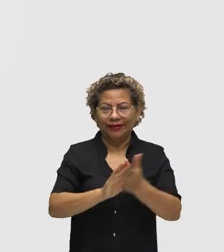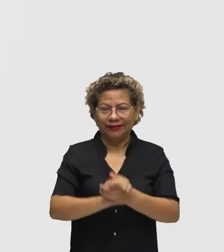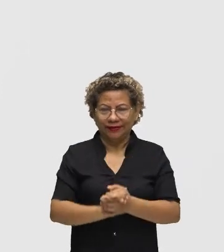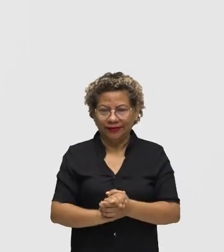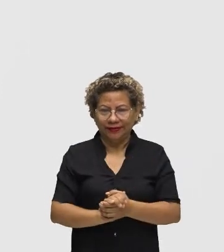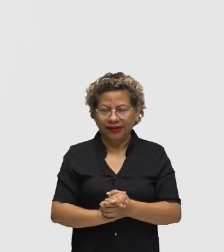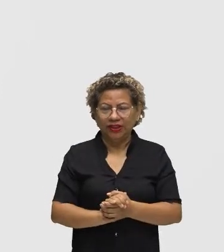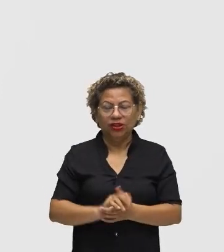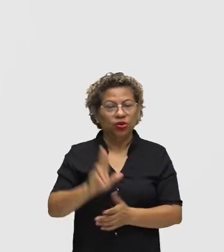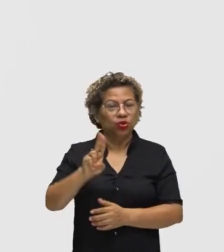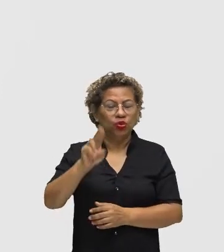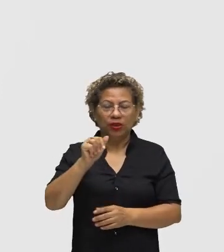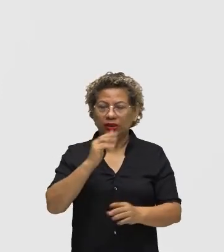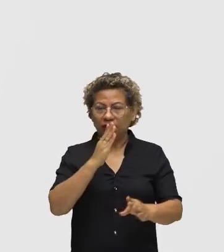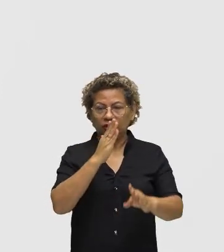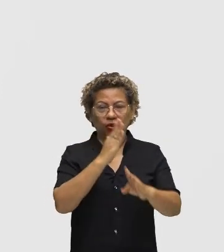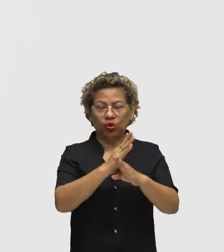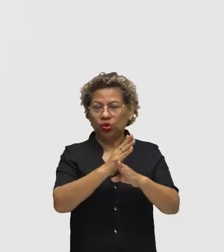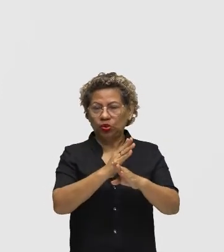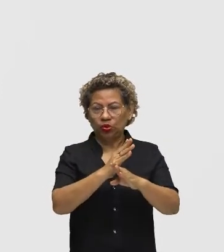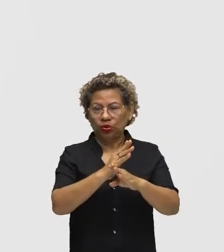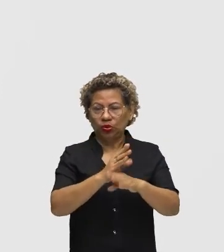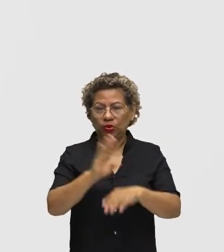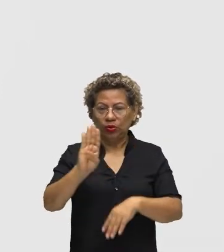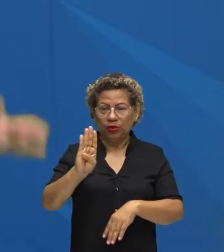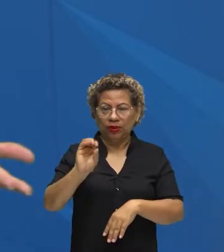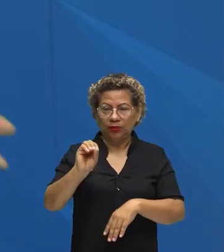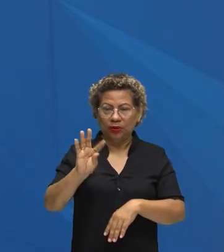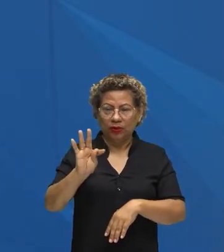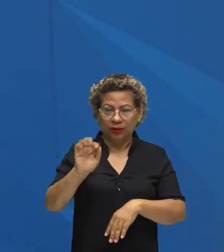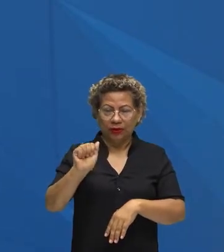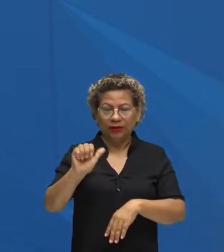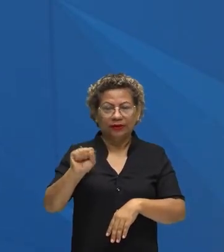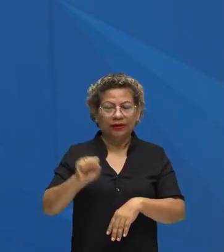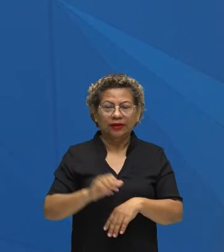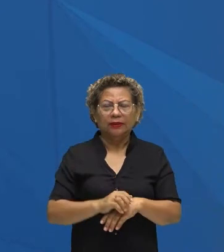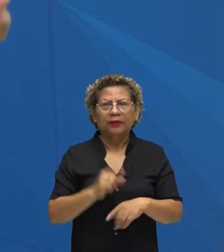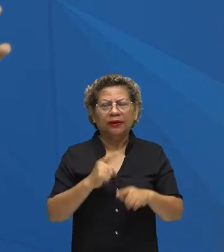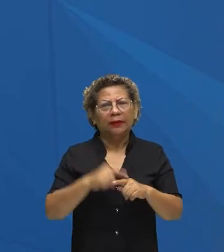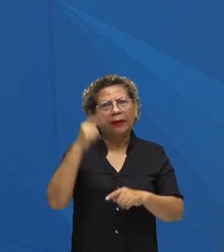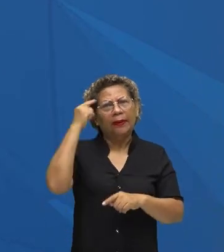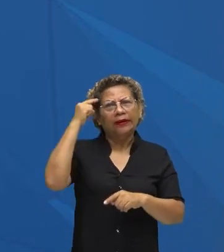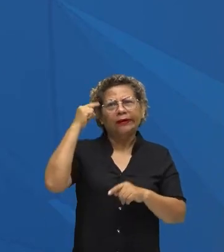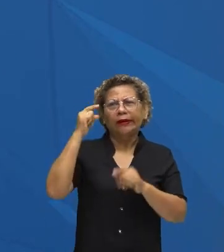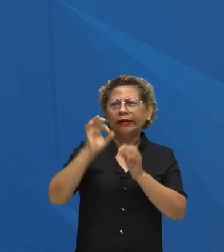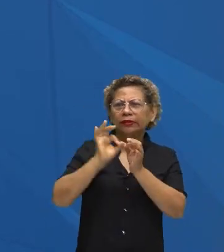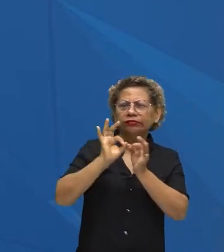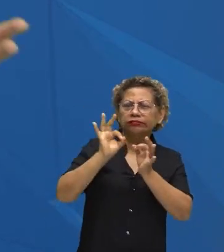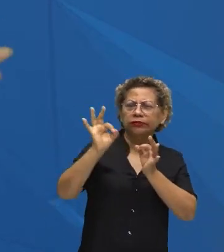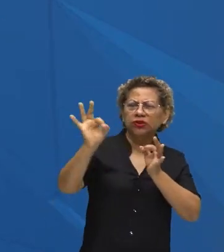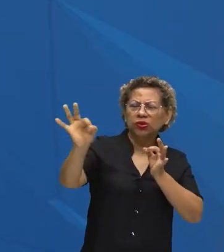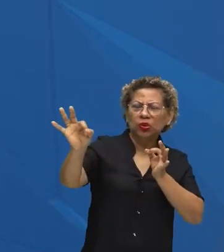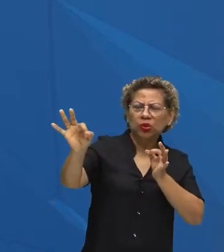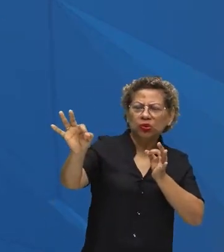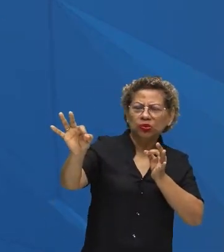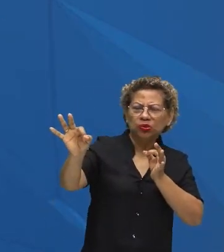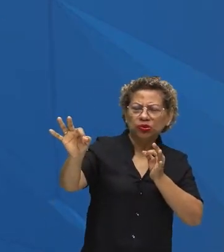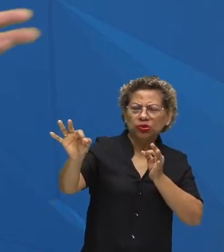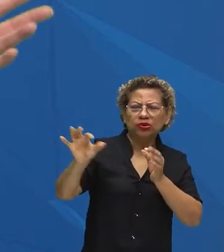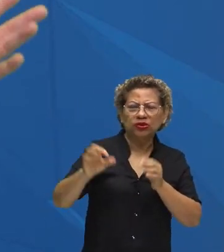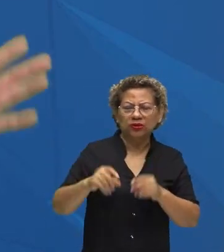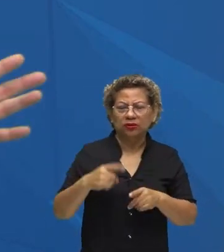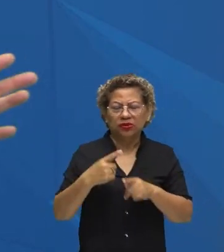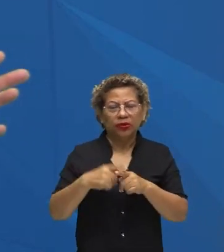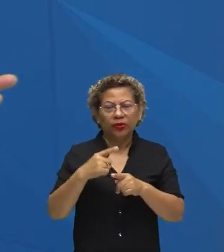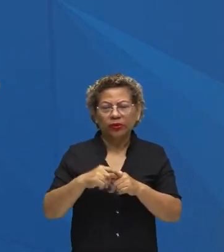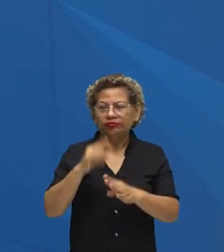esse calçado, entende-se que ele estava muito longe, num lugar muito incerto, onde não se sabe porque ele nunca